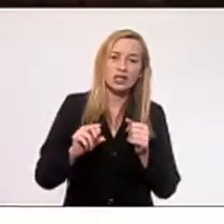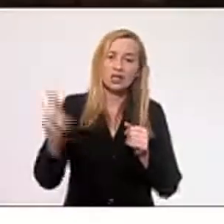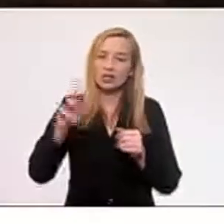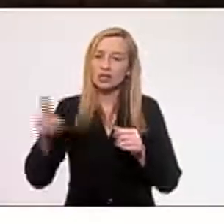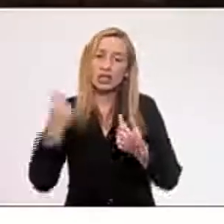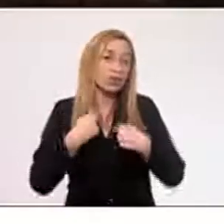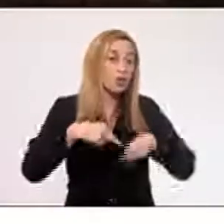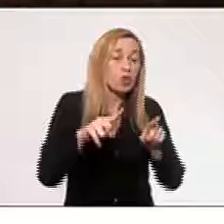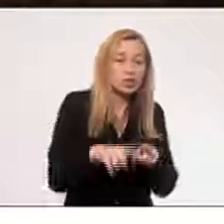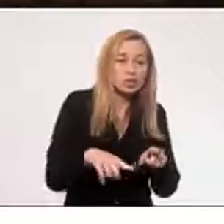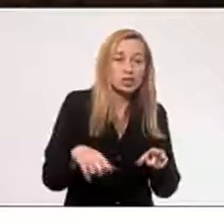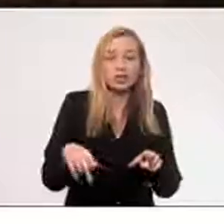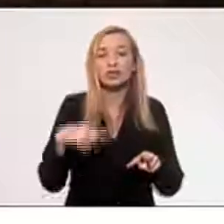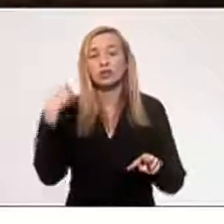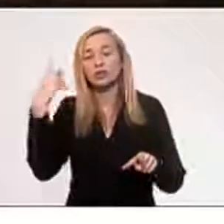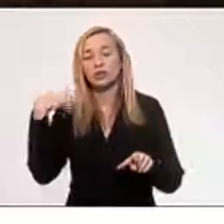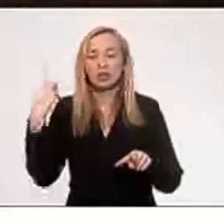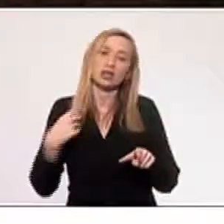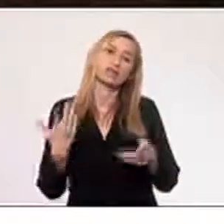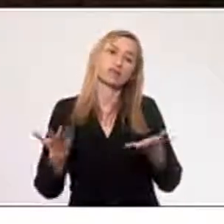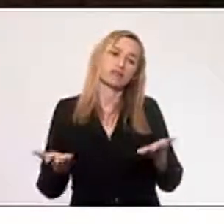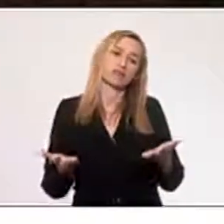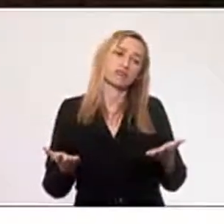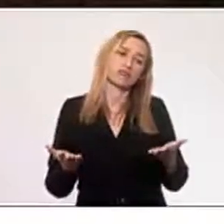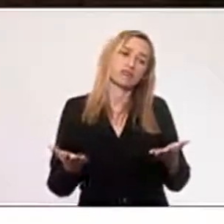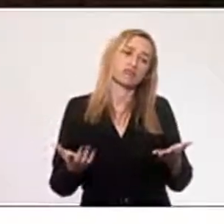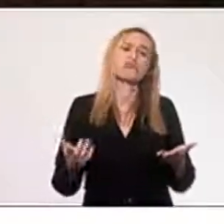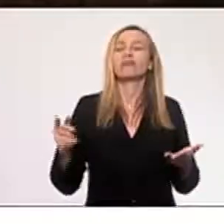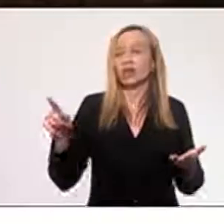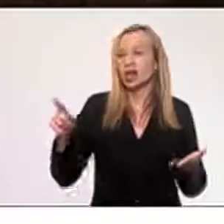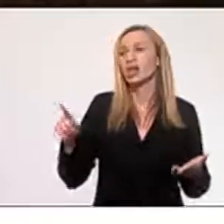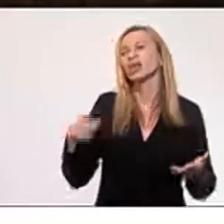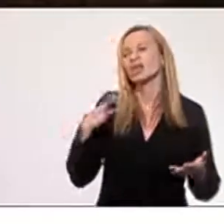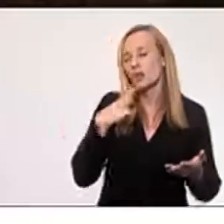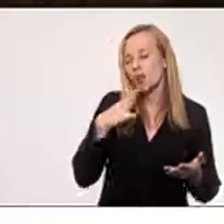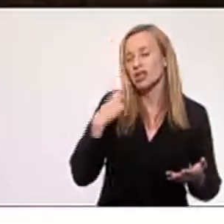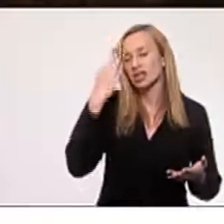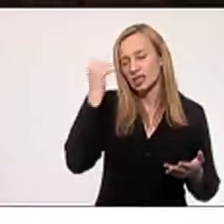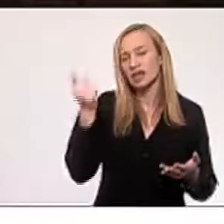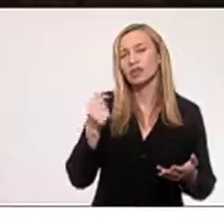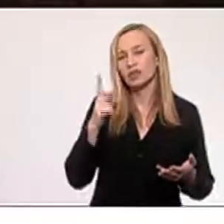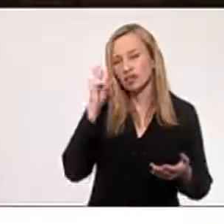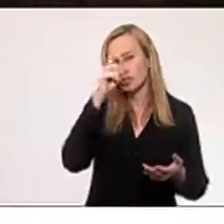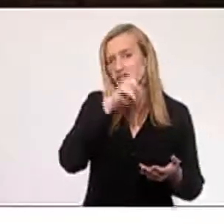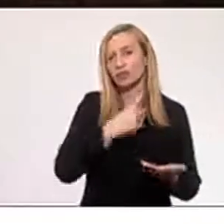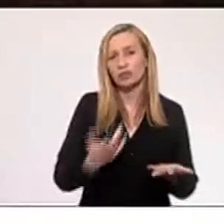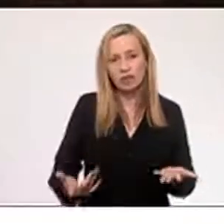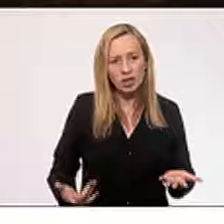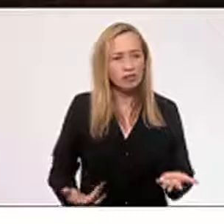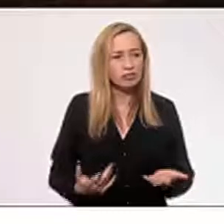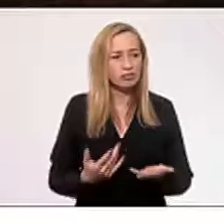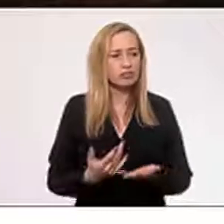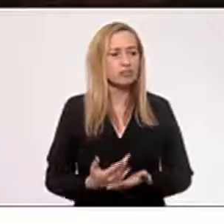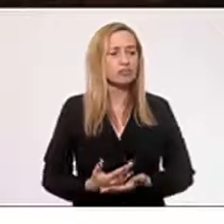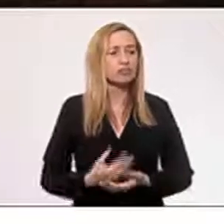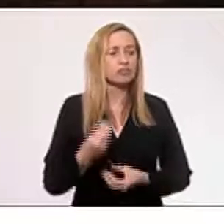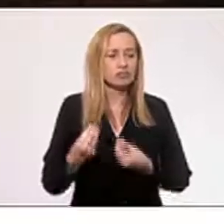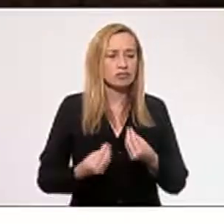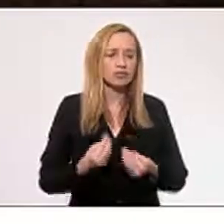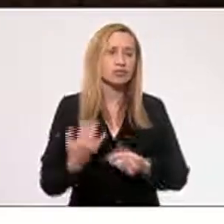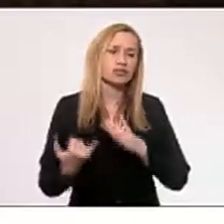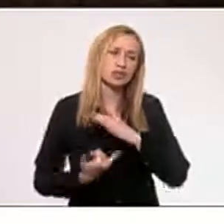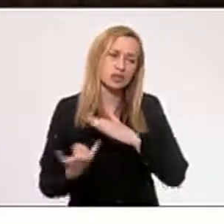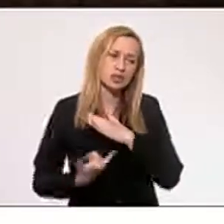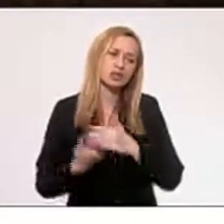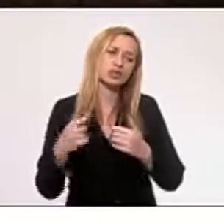é colocar as universidades contra o parlamento, quando elas nos reconhecem na dificuldade, como uma instituição que